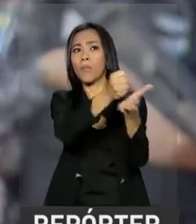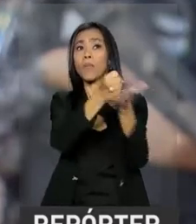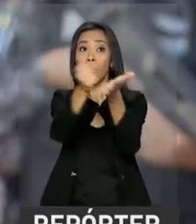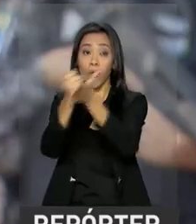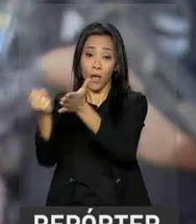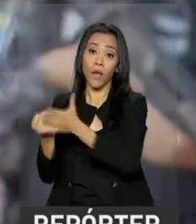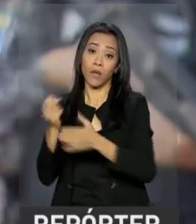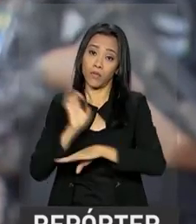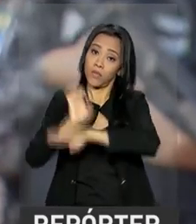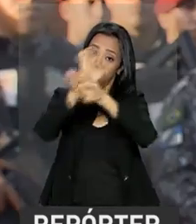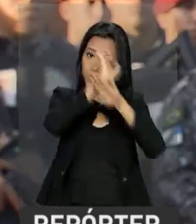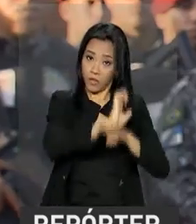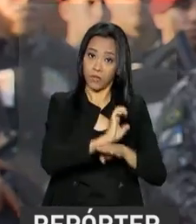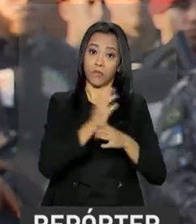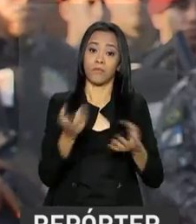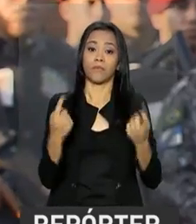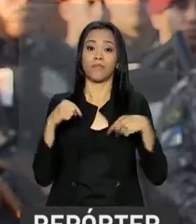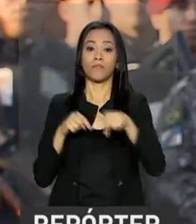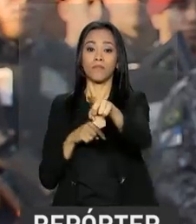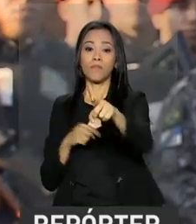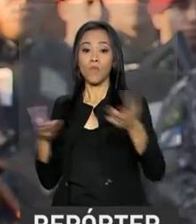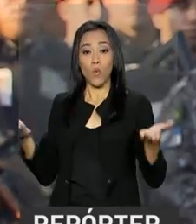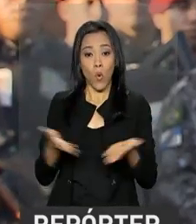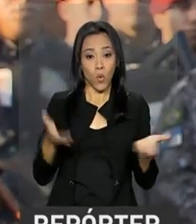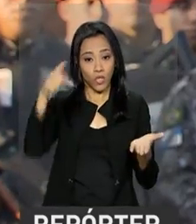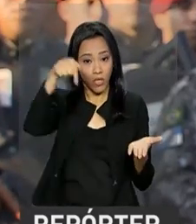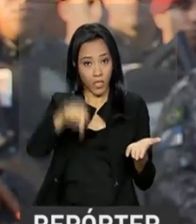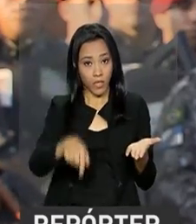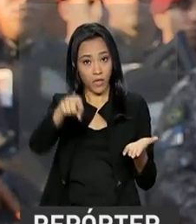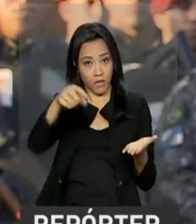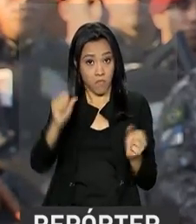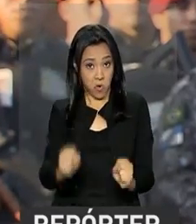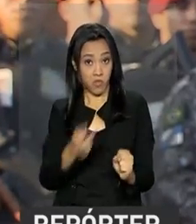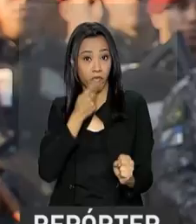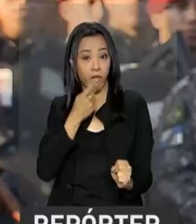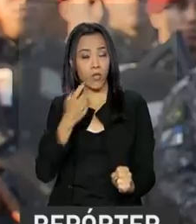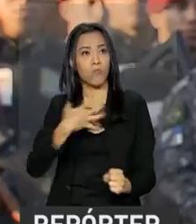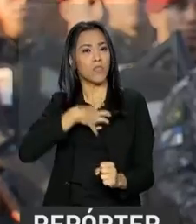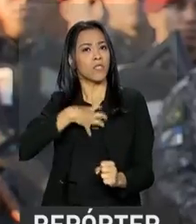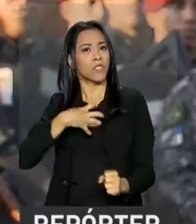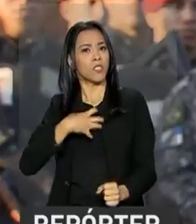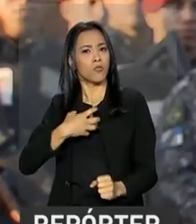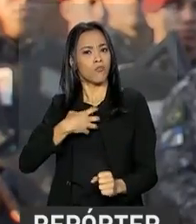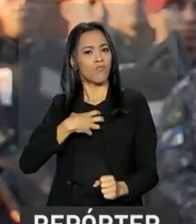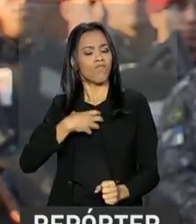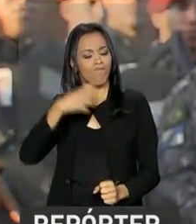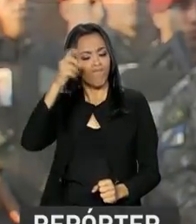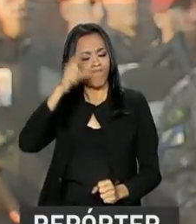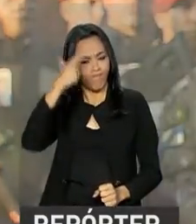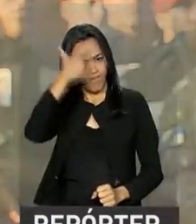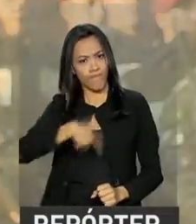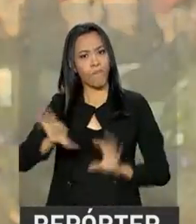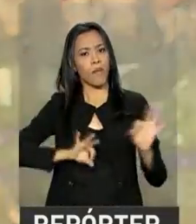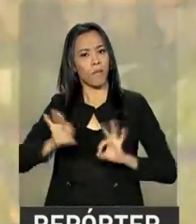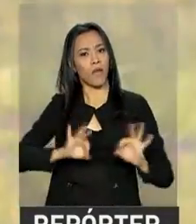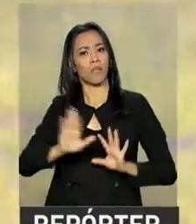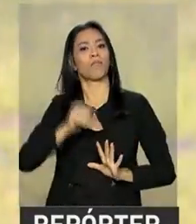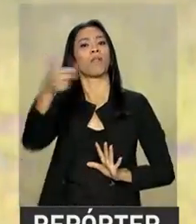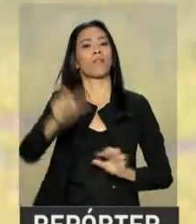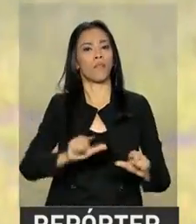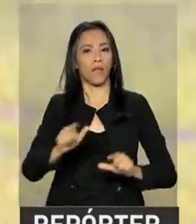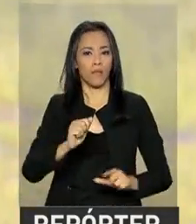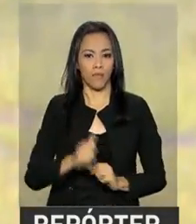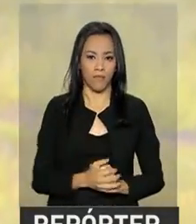pela força nacional de segurança pública hoje aqui na força nacional posso dizer que eu me sinto um militar preparado para trabalhar lá